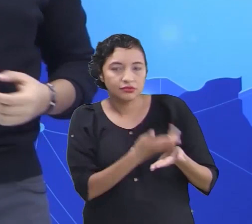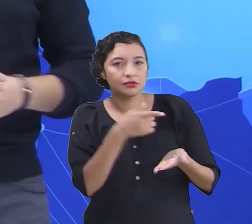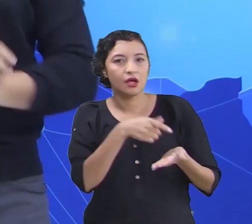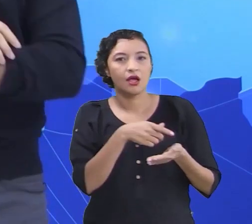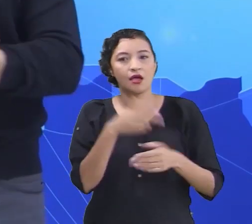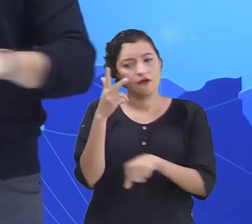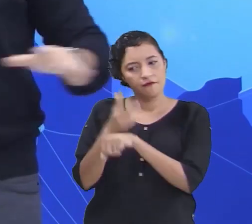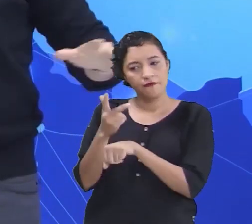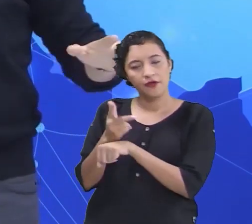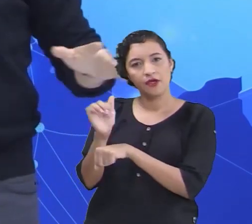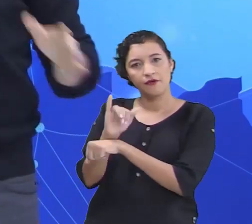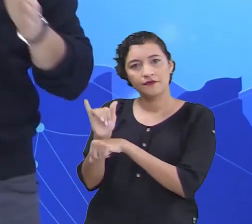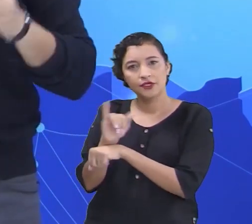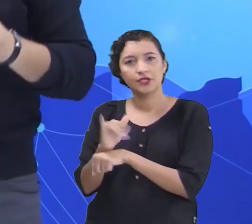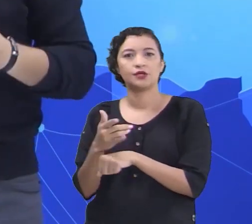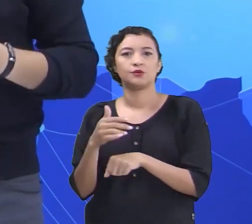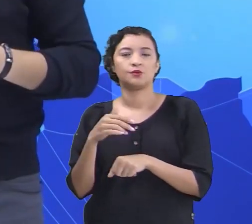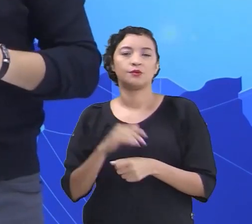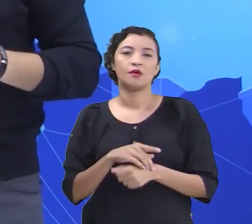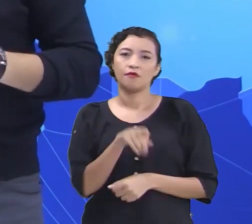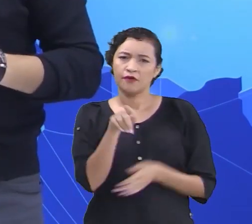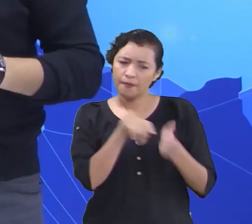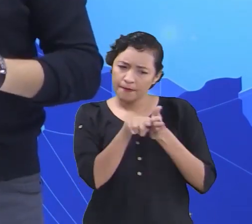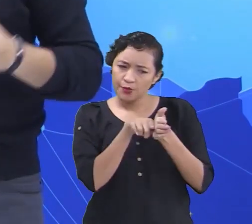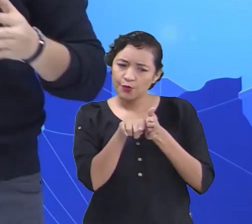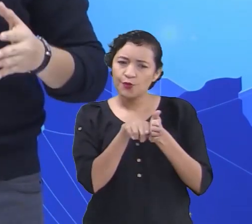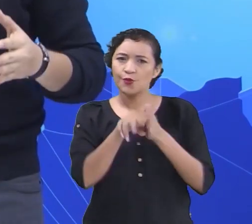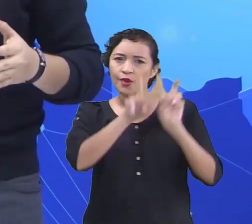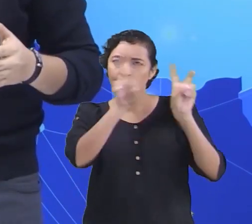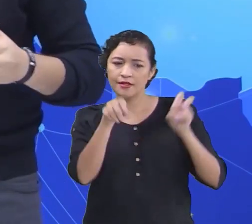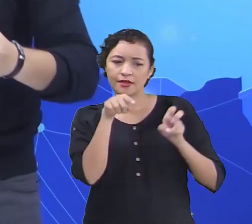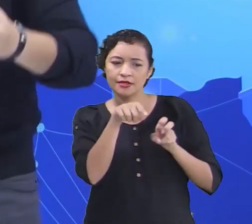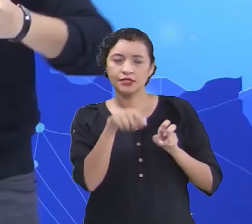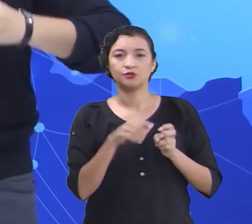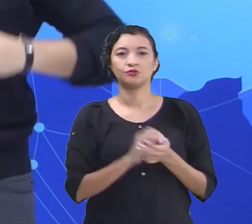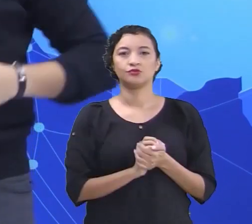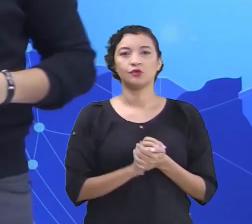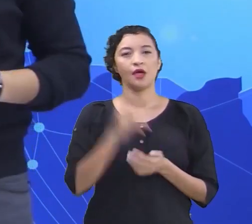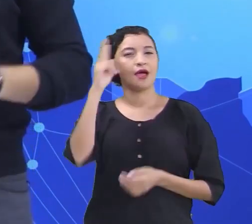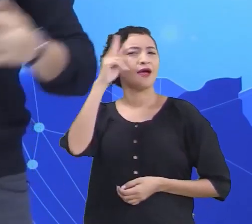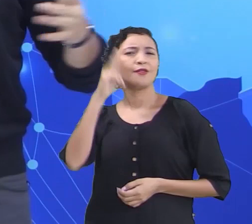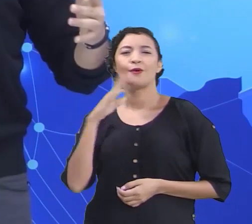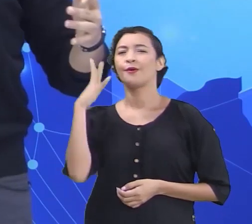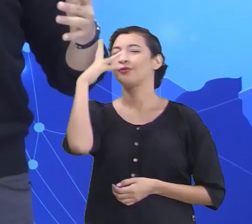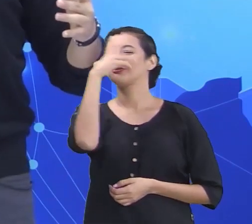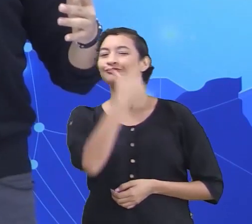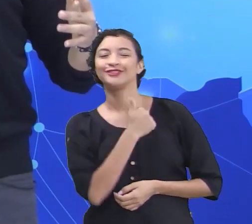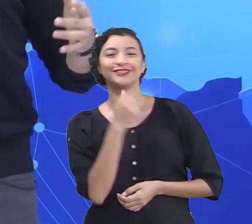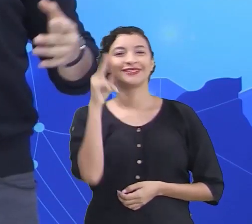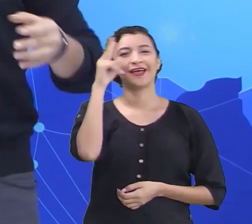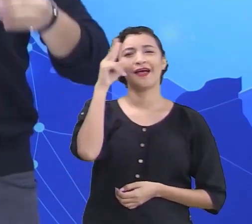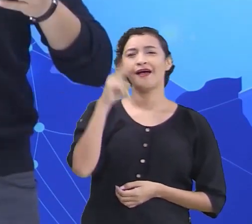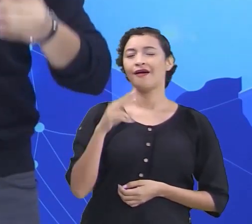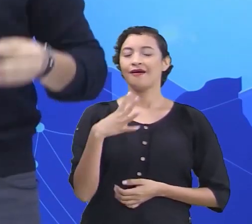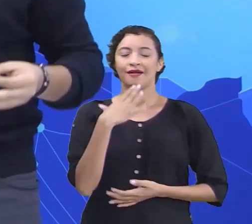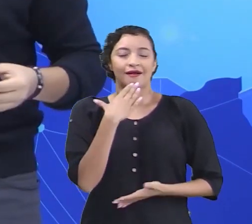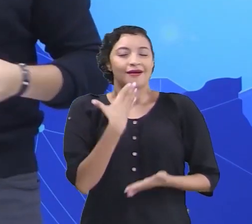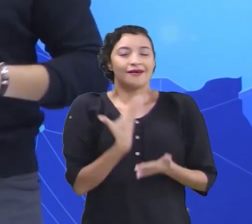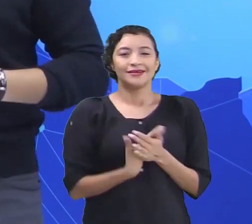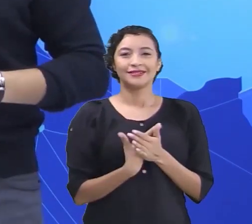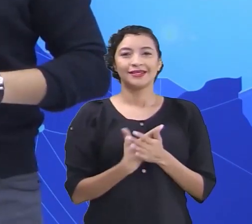assistir vídeo, vão procurar mais assuntos sobre isso. A história é incrível, a história é bela, a história é fascinante e